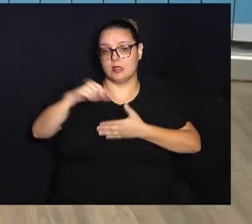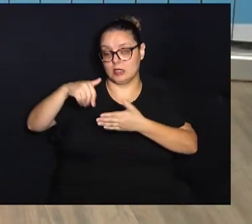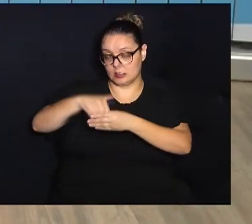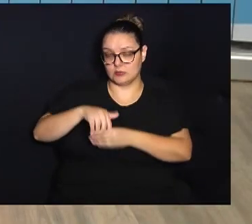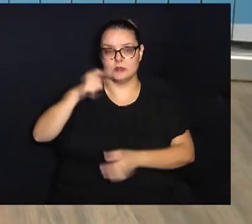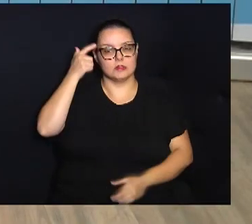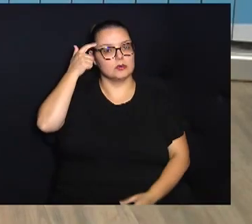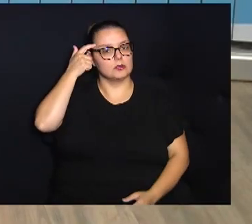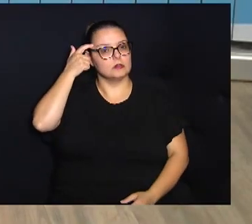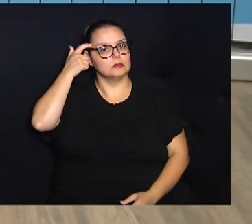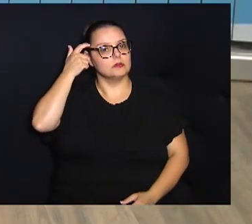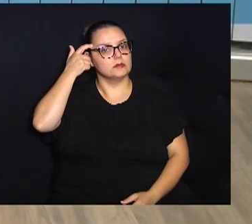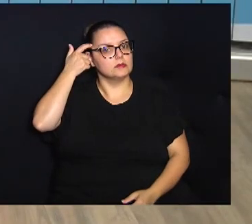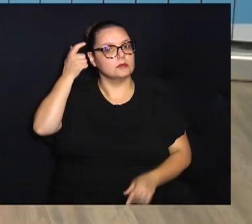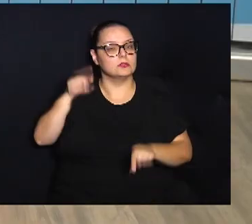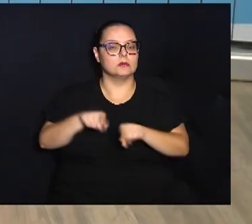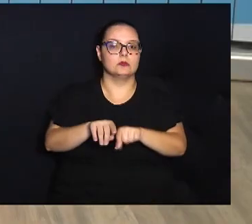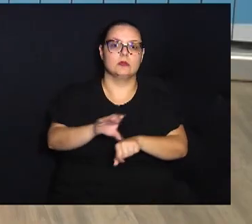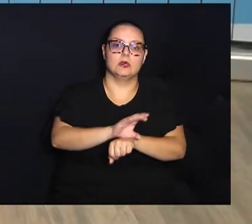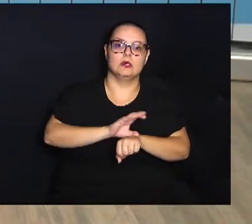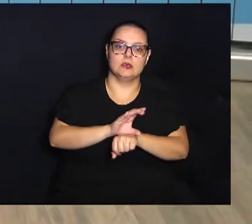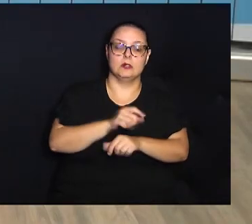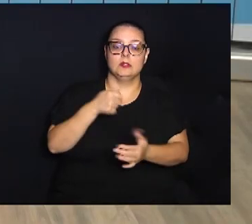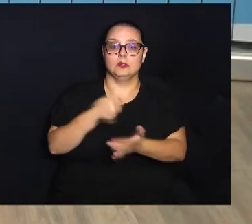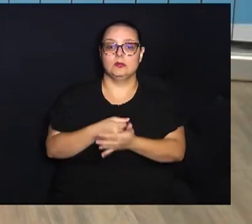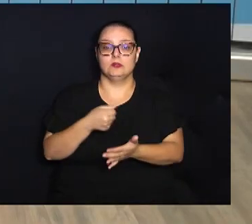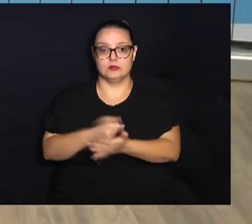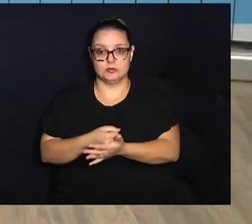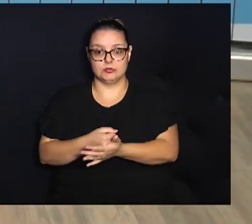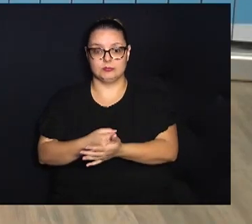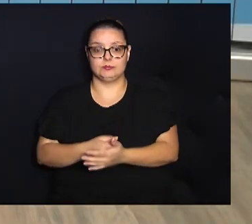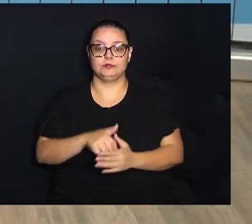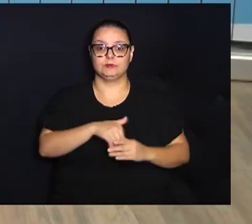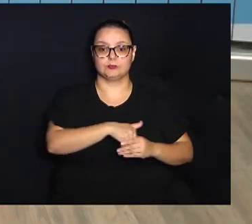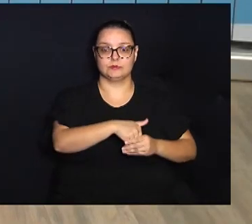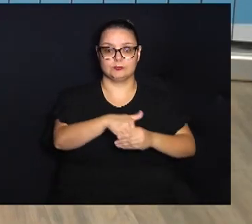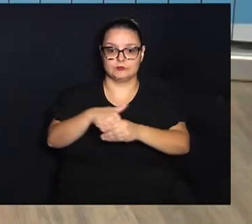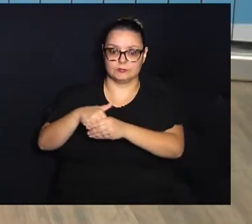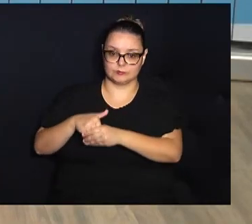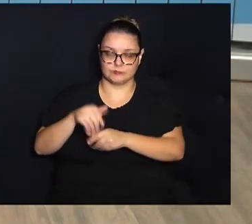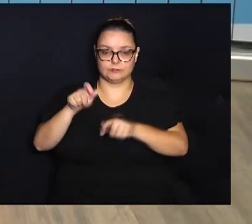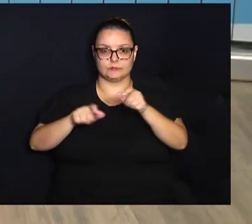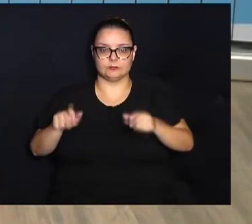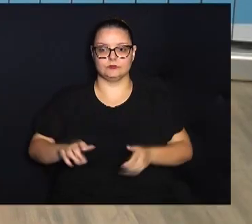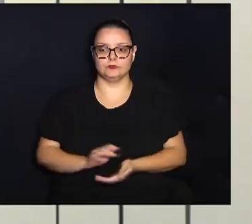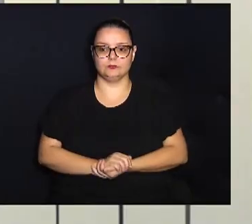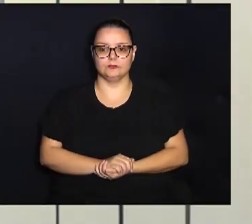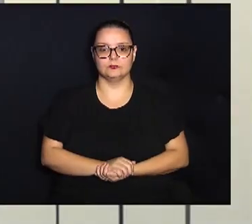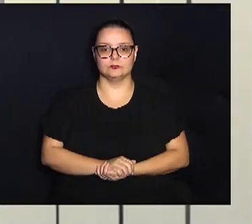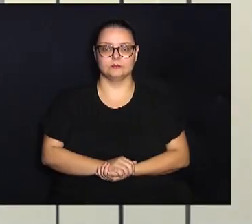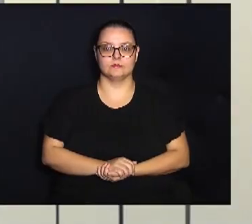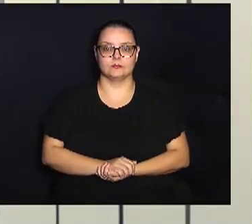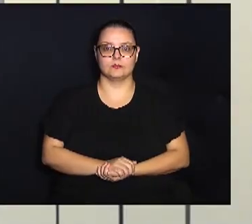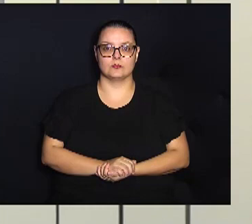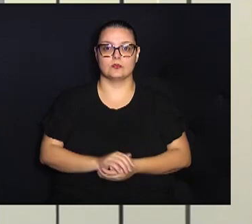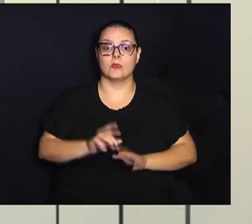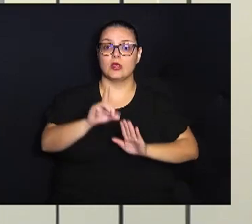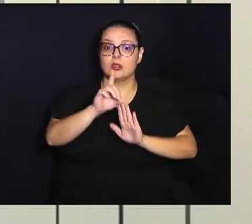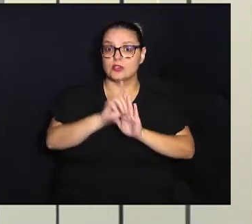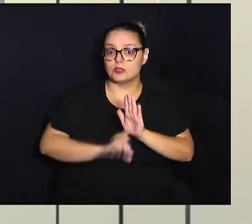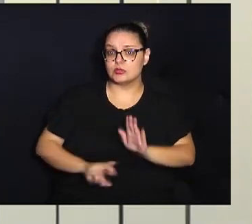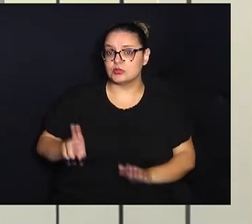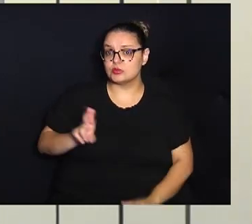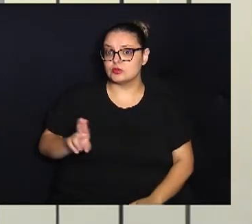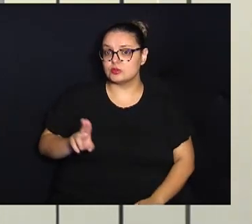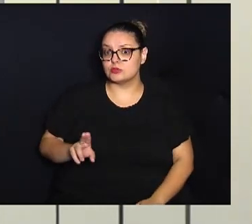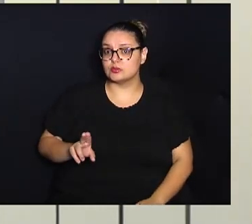também a Constituição, que é aí para garantir o voto das pessoas. E o direito do uso da